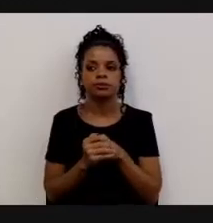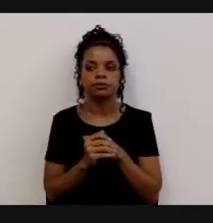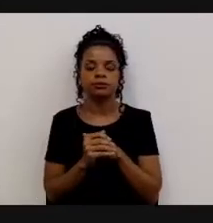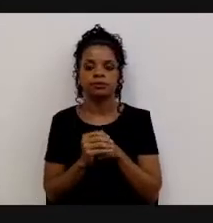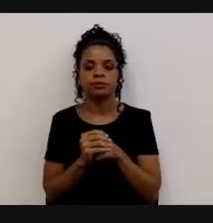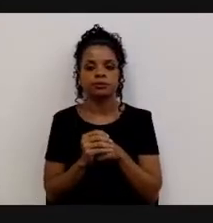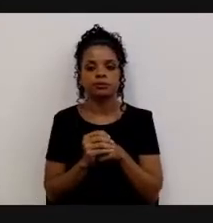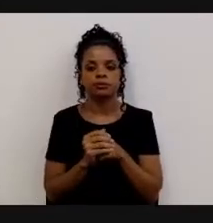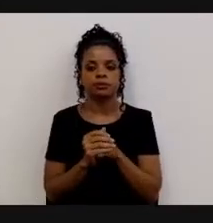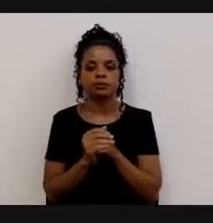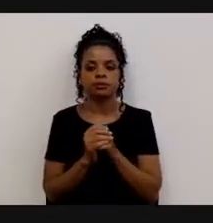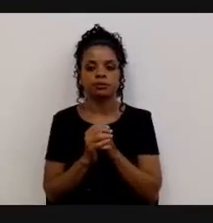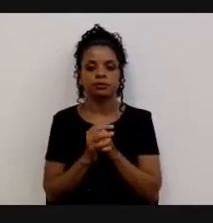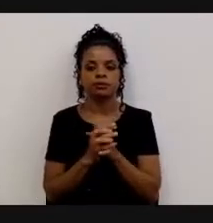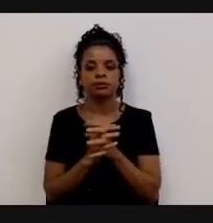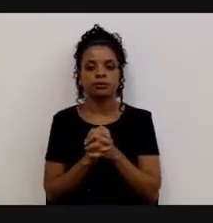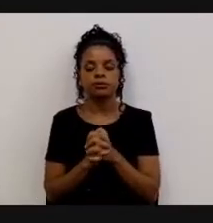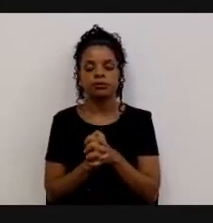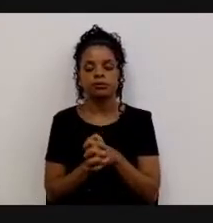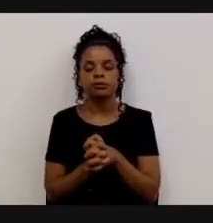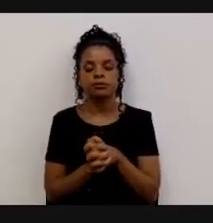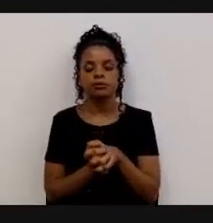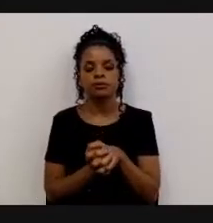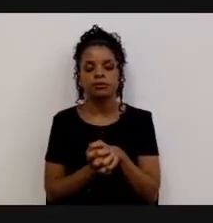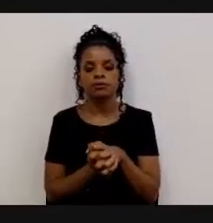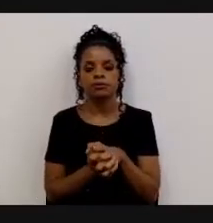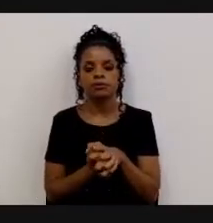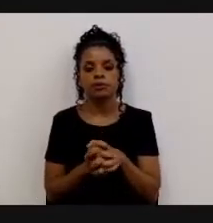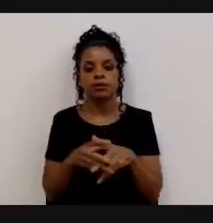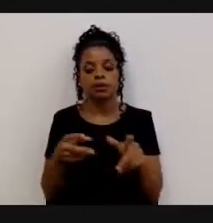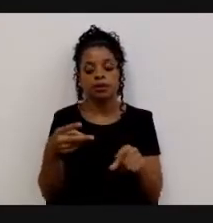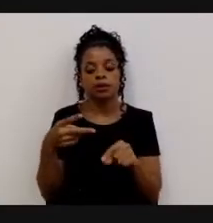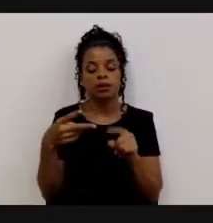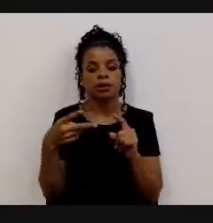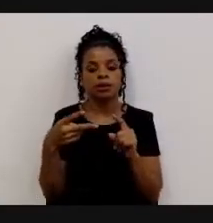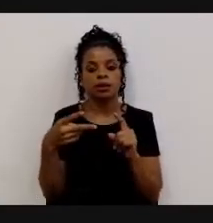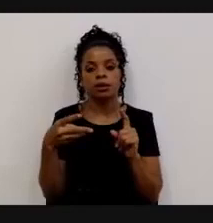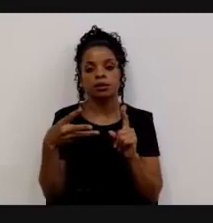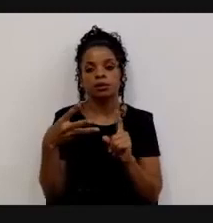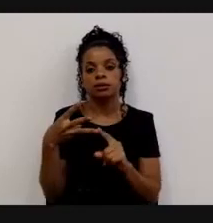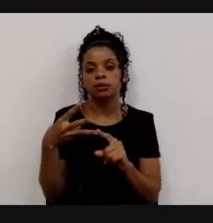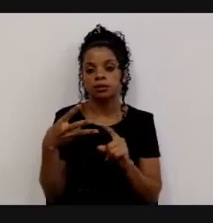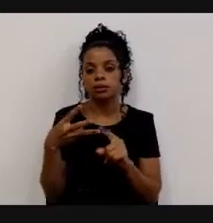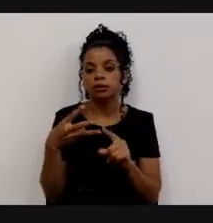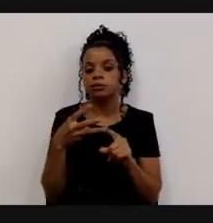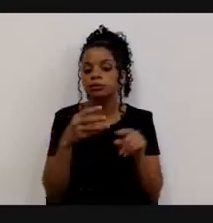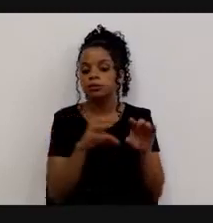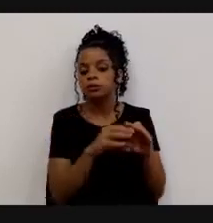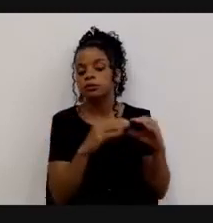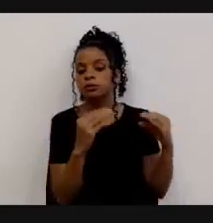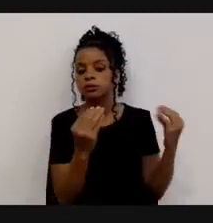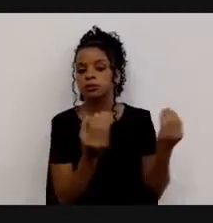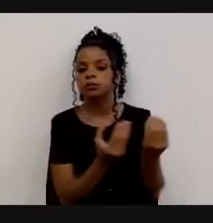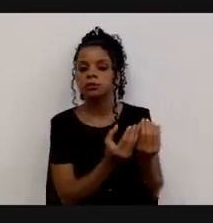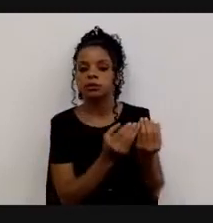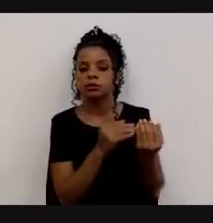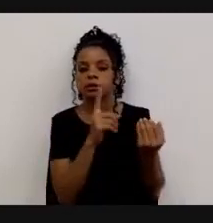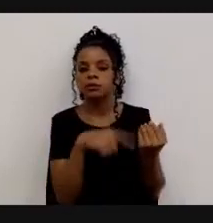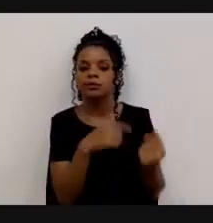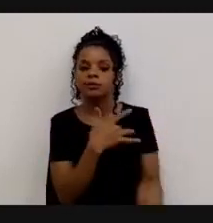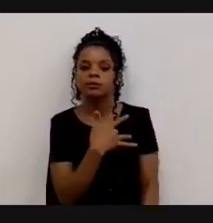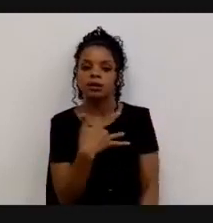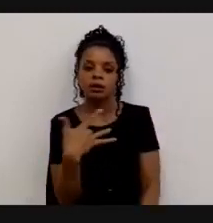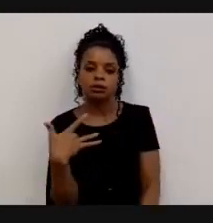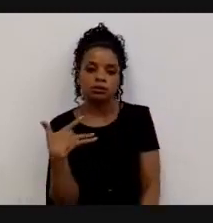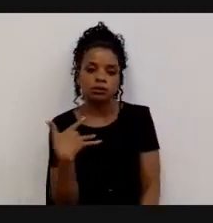do Congresso. Já as soft policies seriam questões relacionadas à